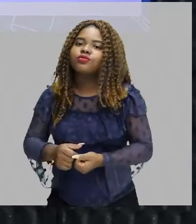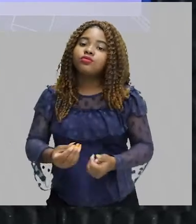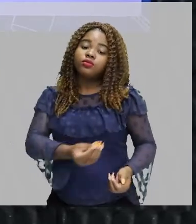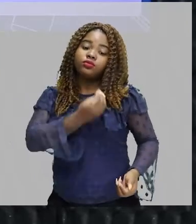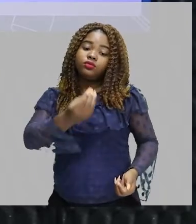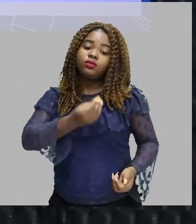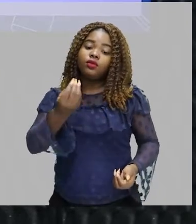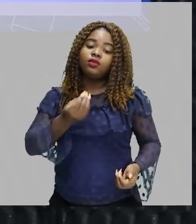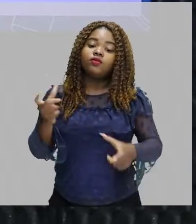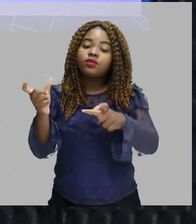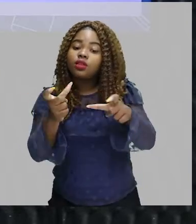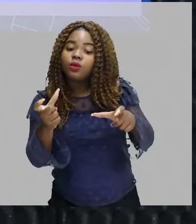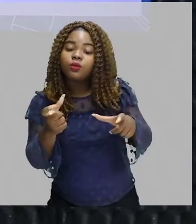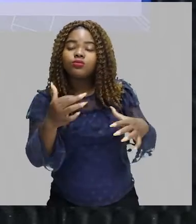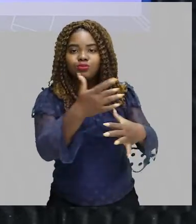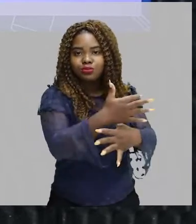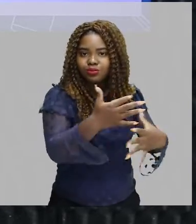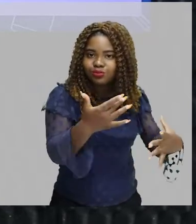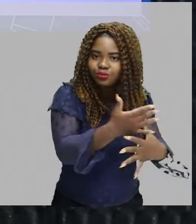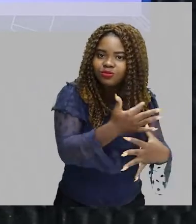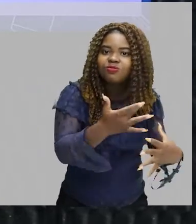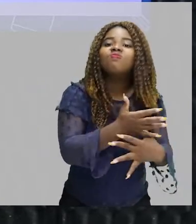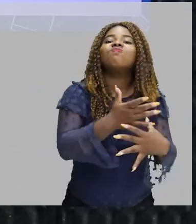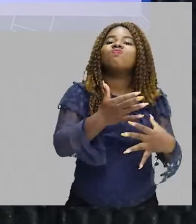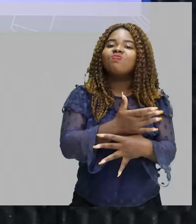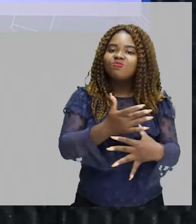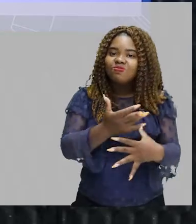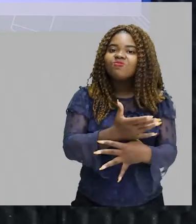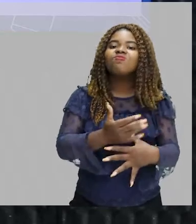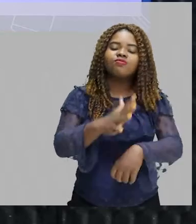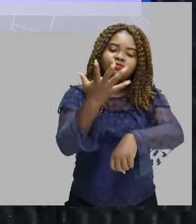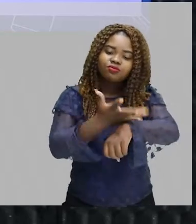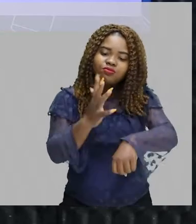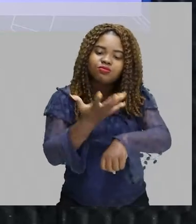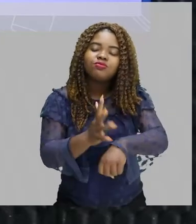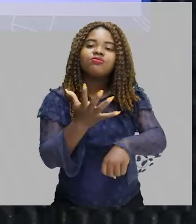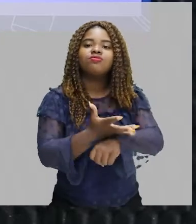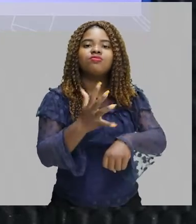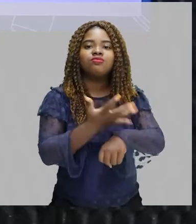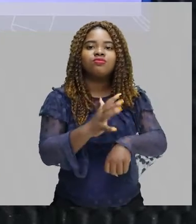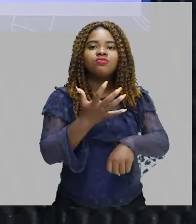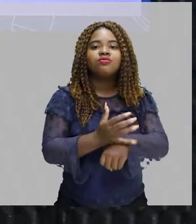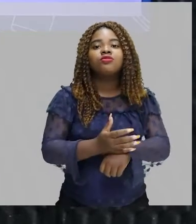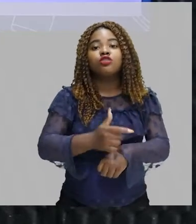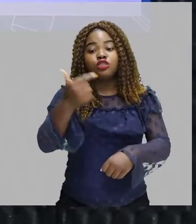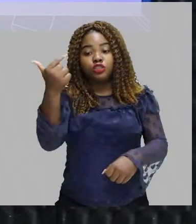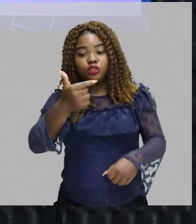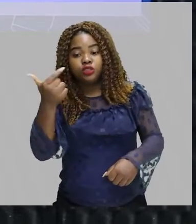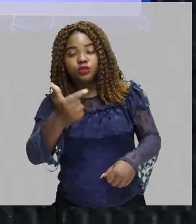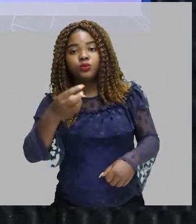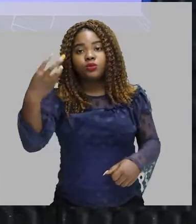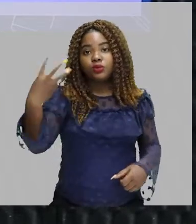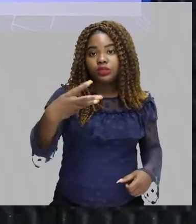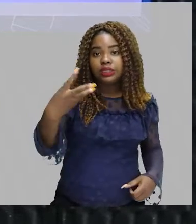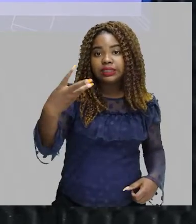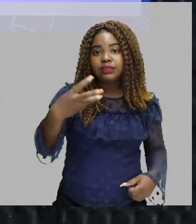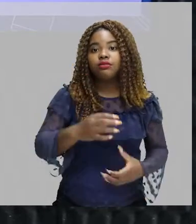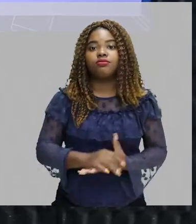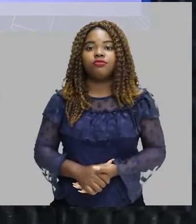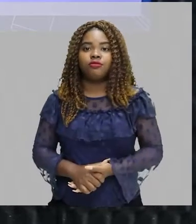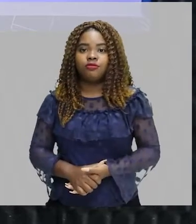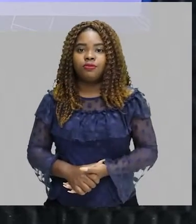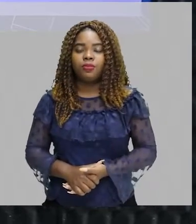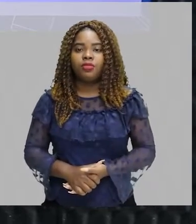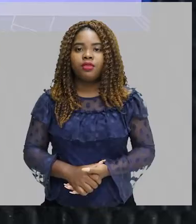vive nas cidades, né, vive no espaço urbano, praticando as atividades de segundo setor e de terceiro setor, ou seja,